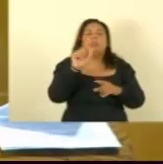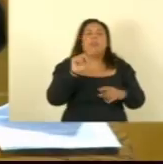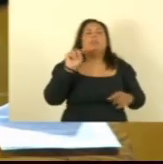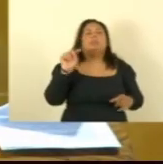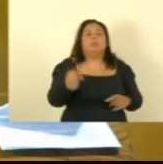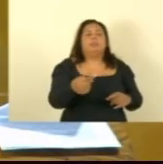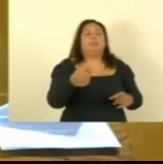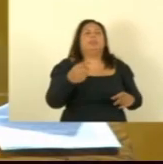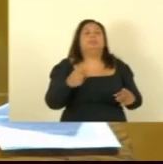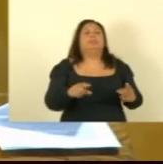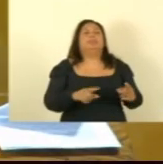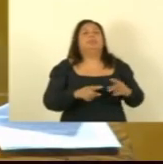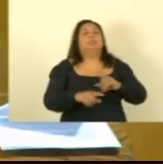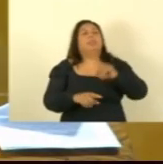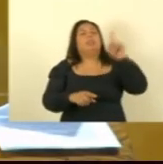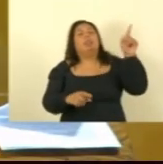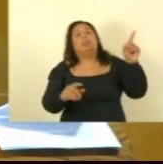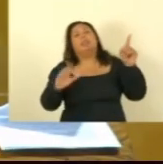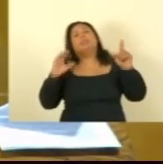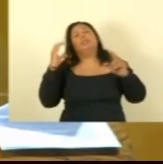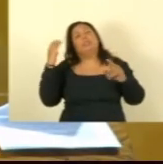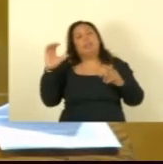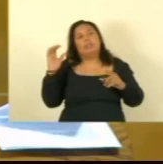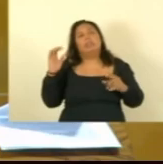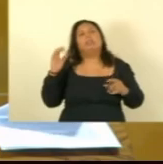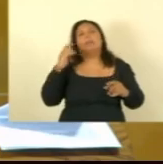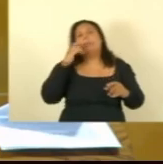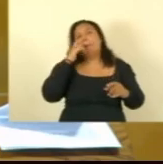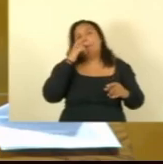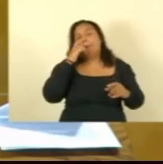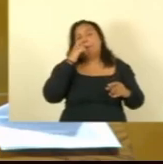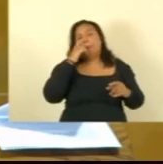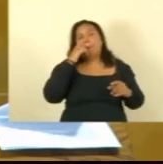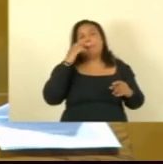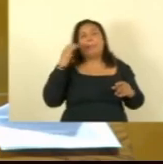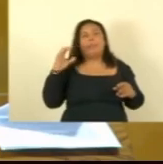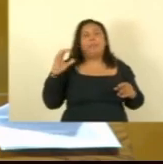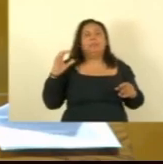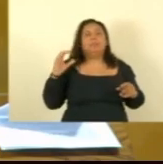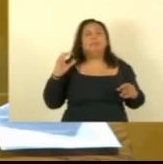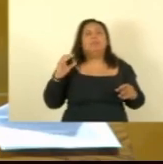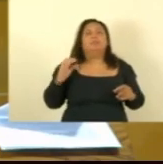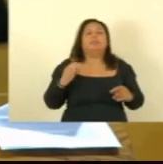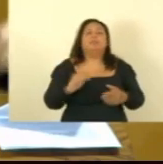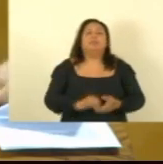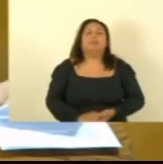mil. Lá de Cariacica,